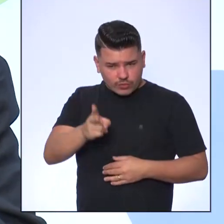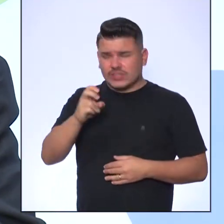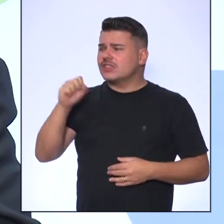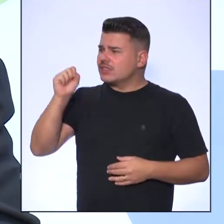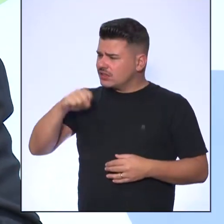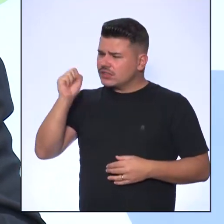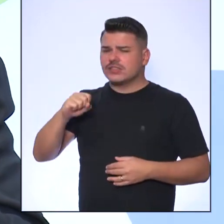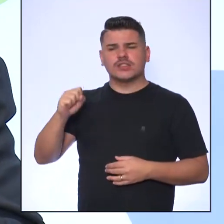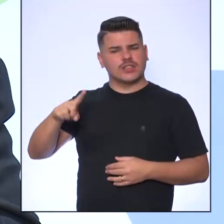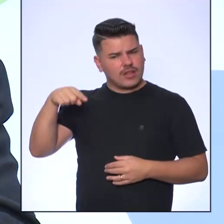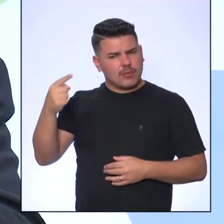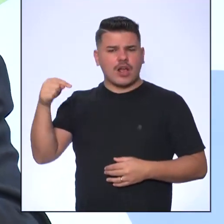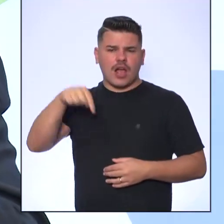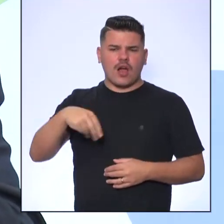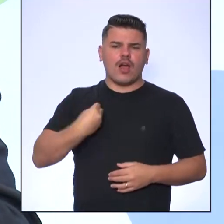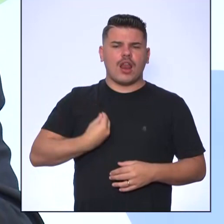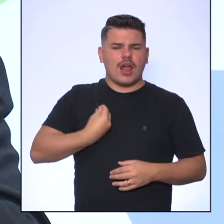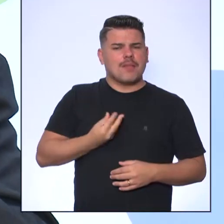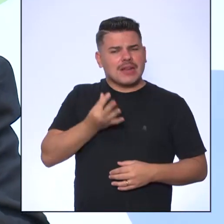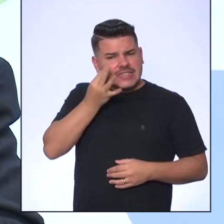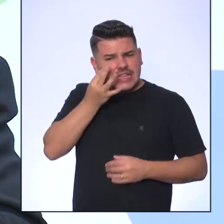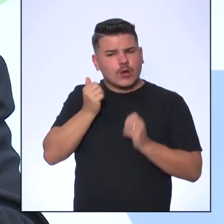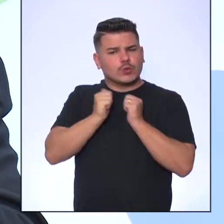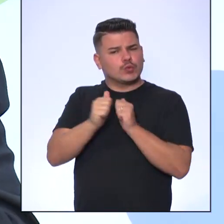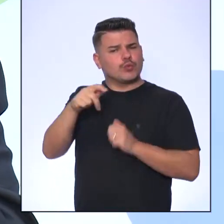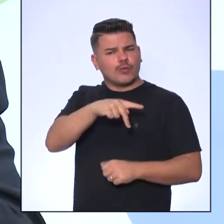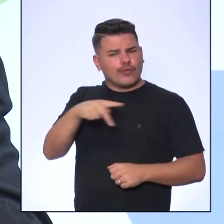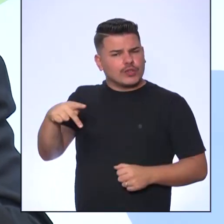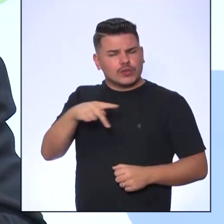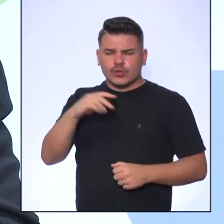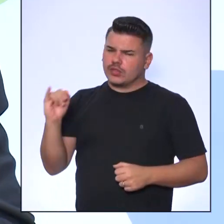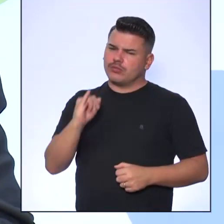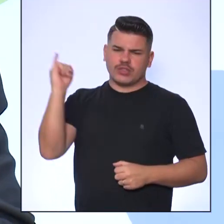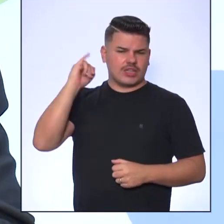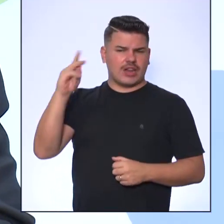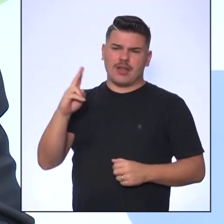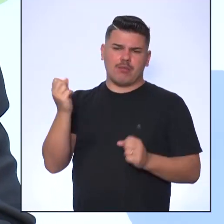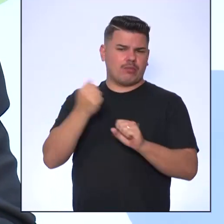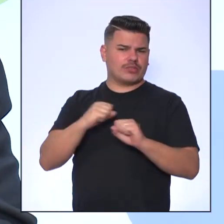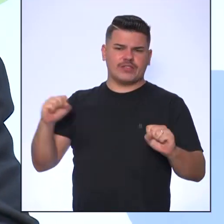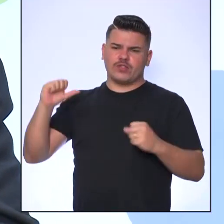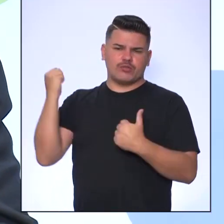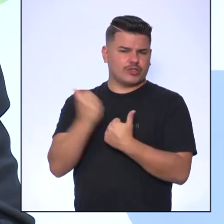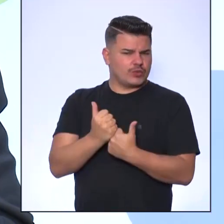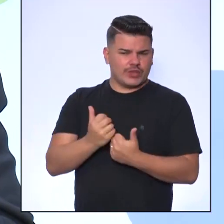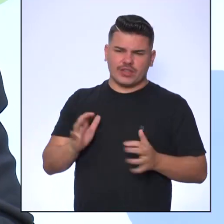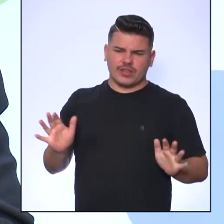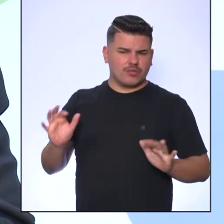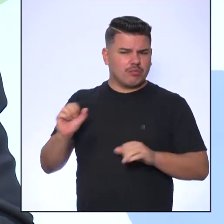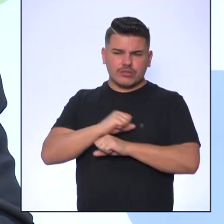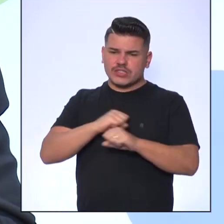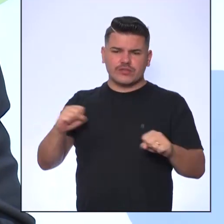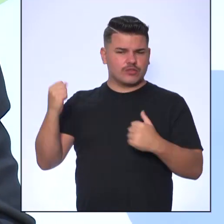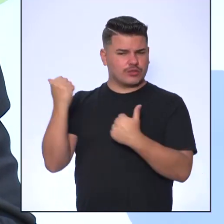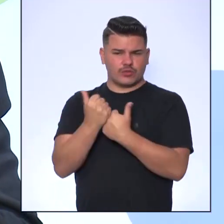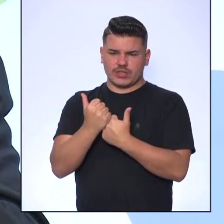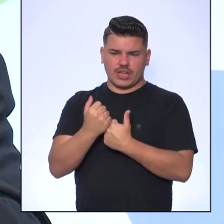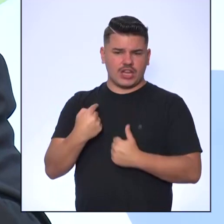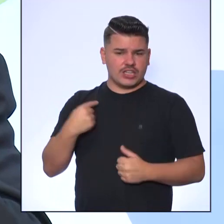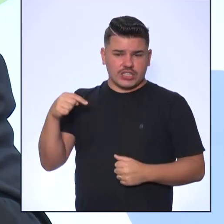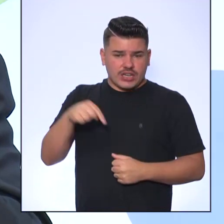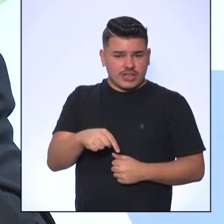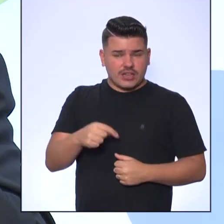as aulas presenciais, na escola, com os nossos professores, isso é insubstituível, sabe, gente? Deixar muito claro, a gente está chegando aqui no